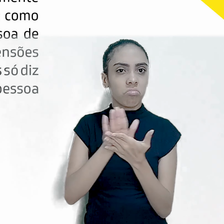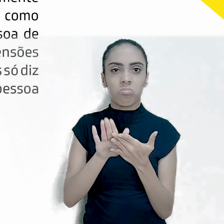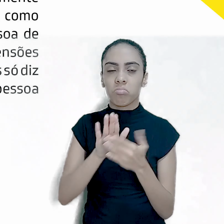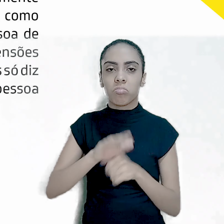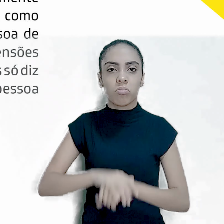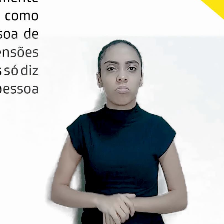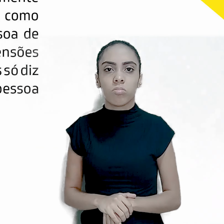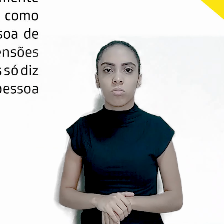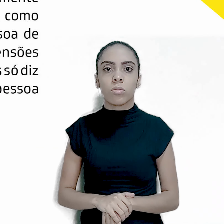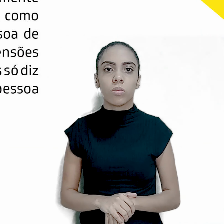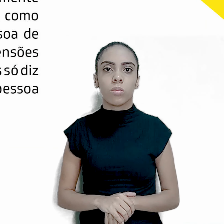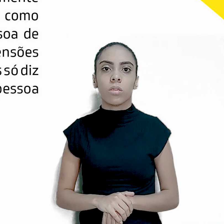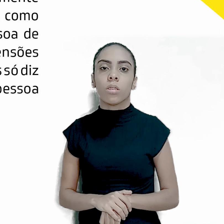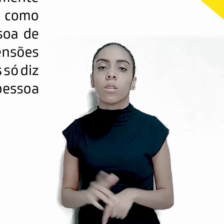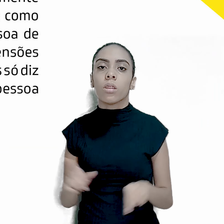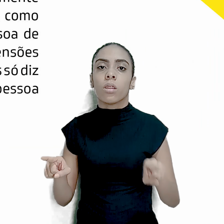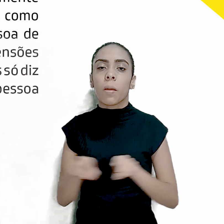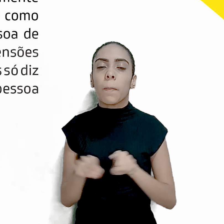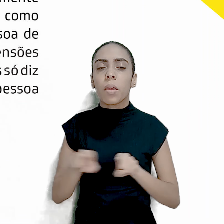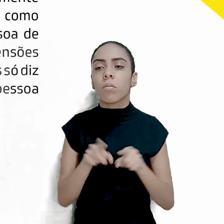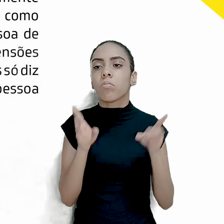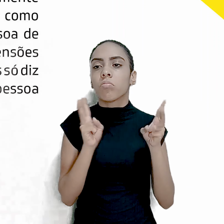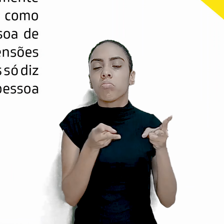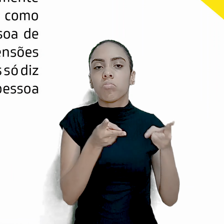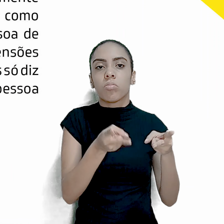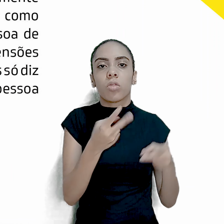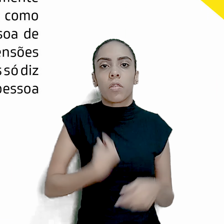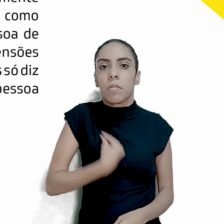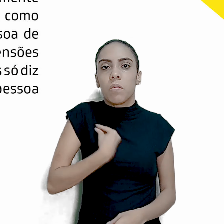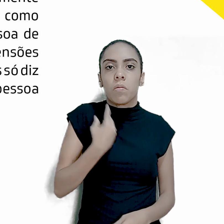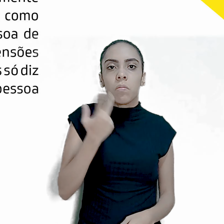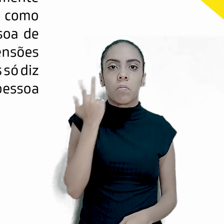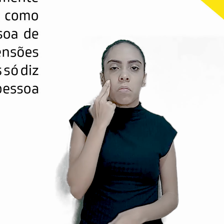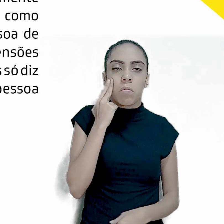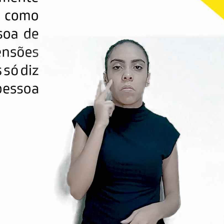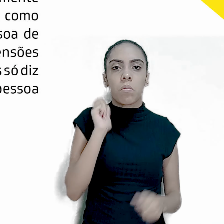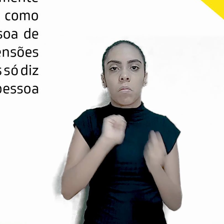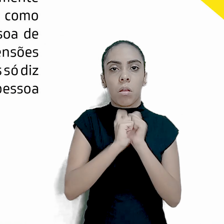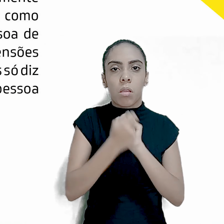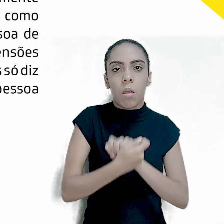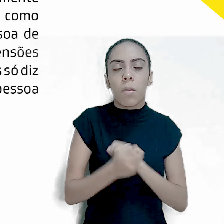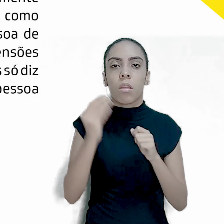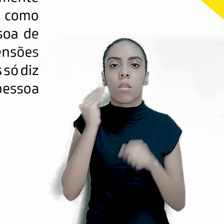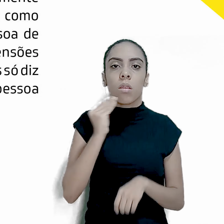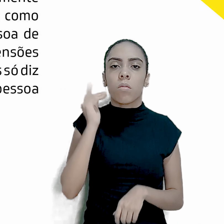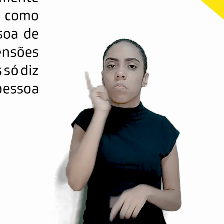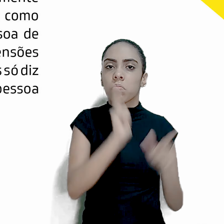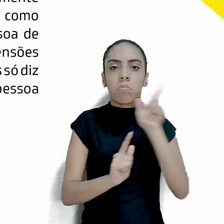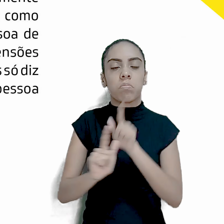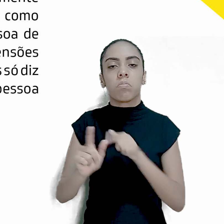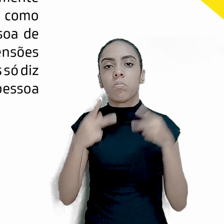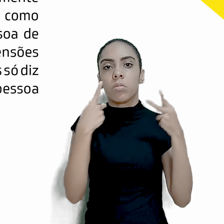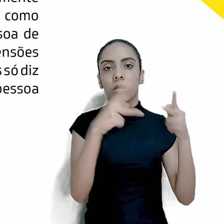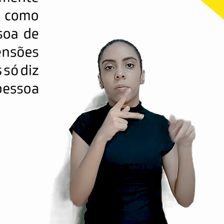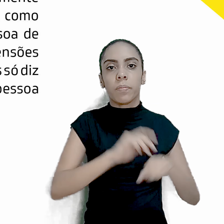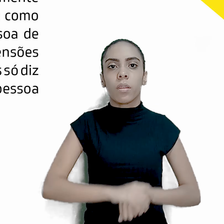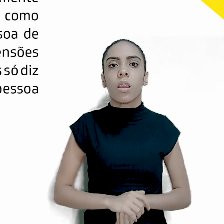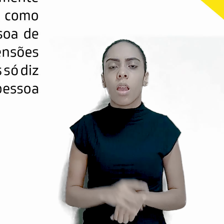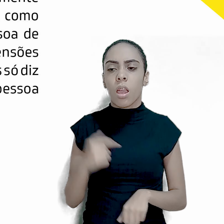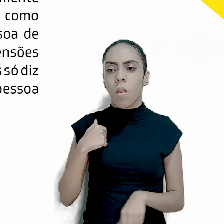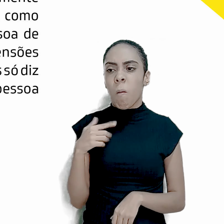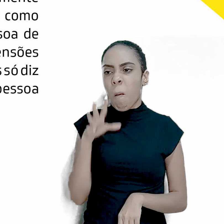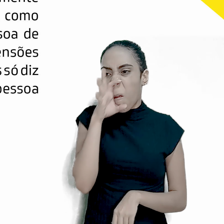nada de extensões ou suportes E seguem se adaptando diariamente da forma como são Como conseguem e como